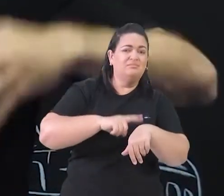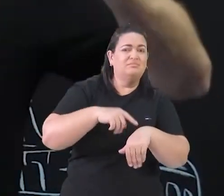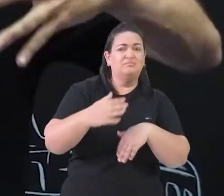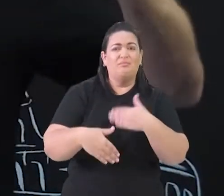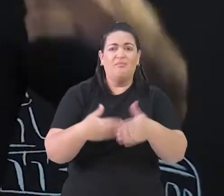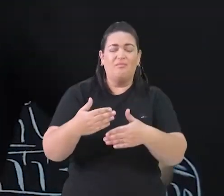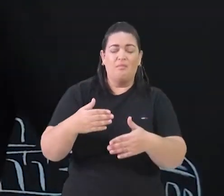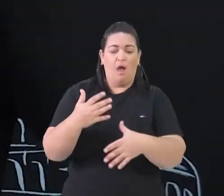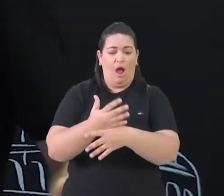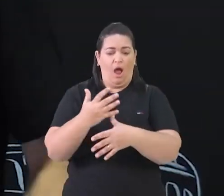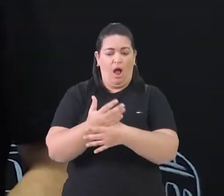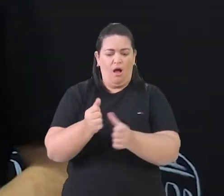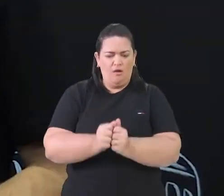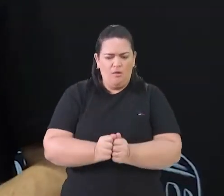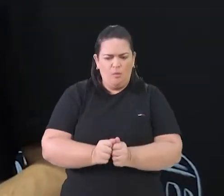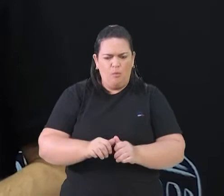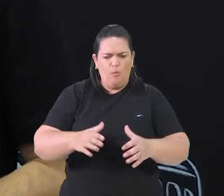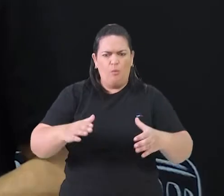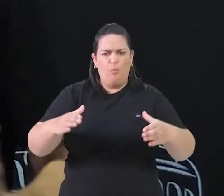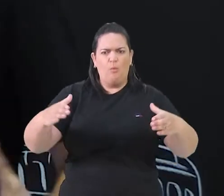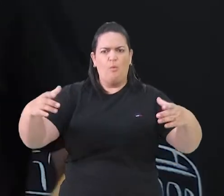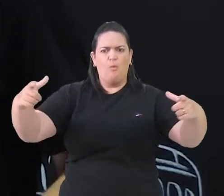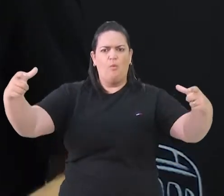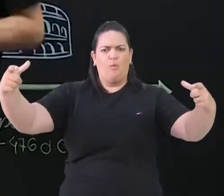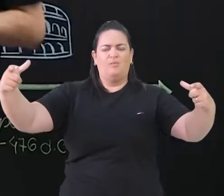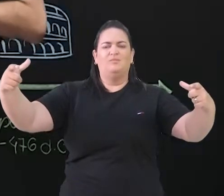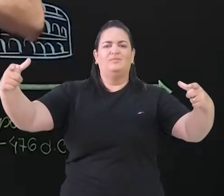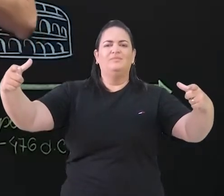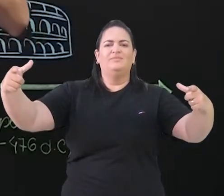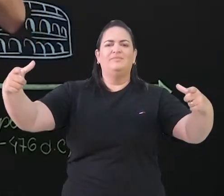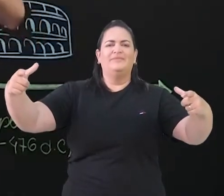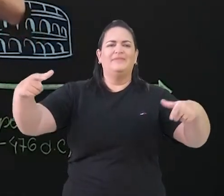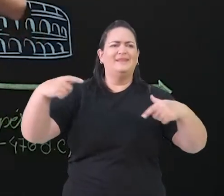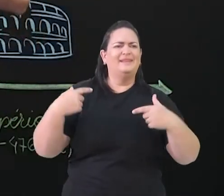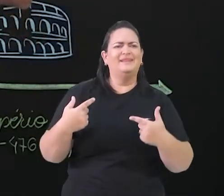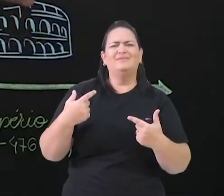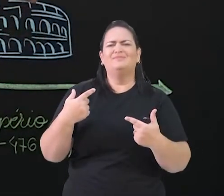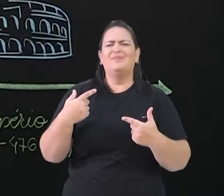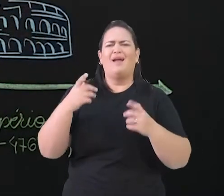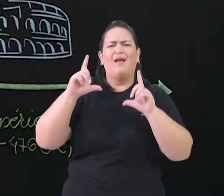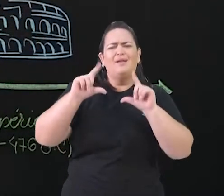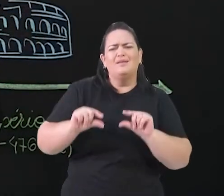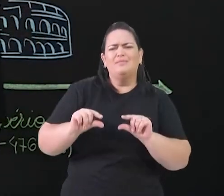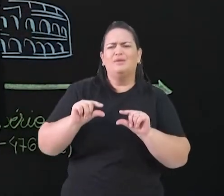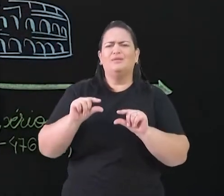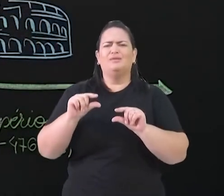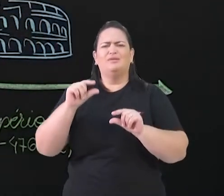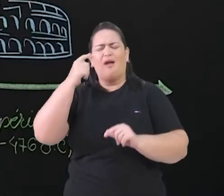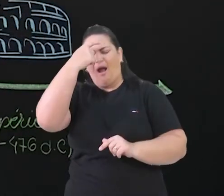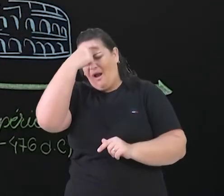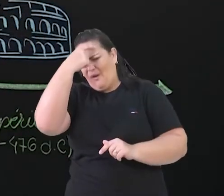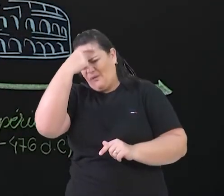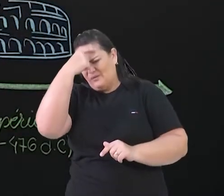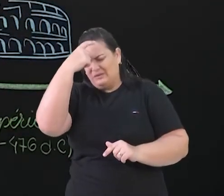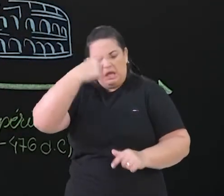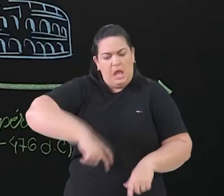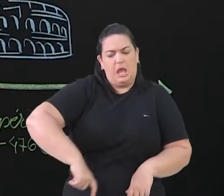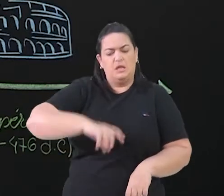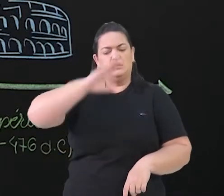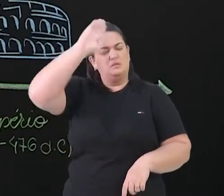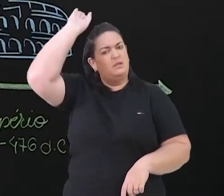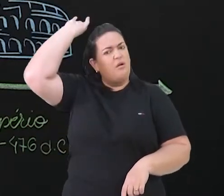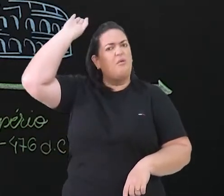com a expansão do Império Romano, essa ideia ela se perde um pouco, ela vira uma coisa um pouco mais diluída,